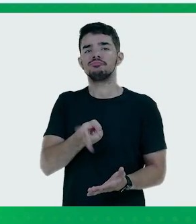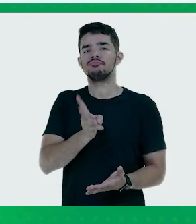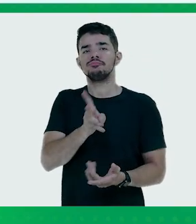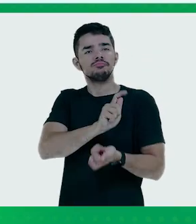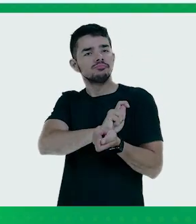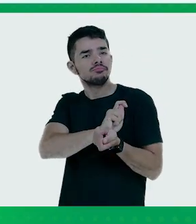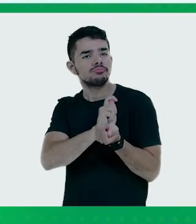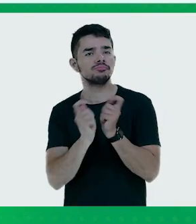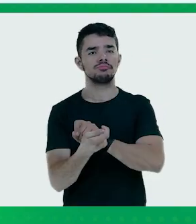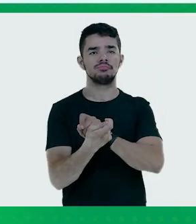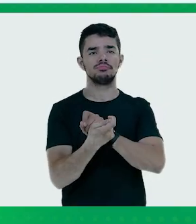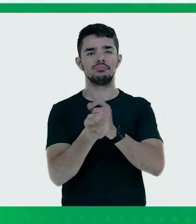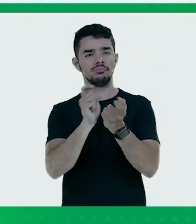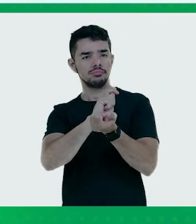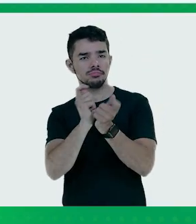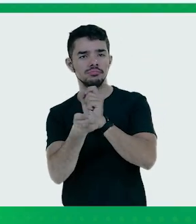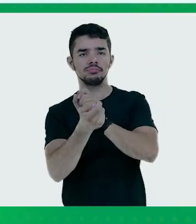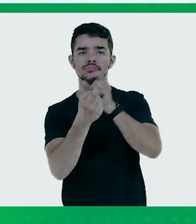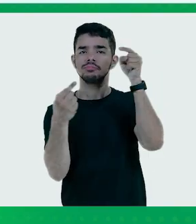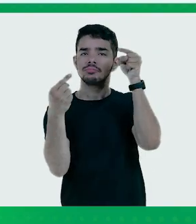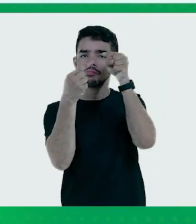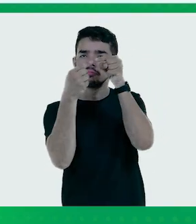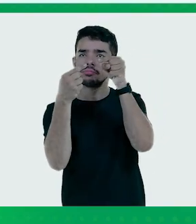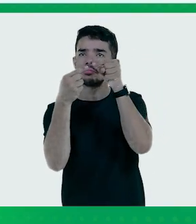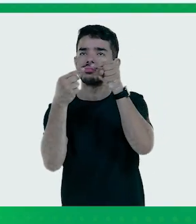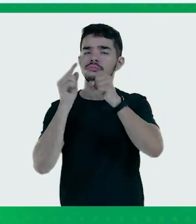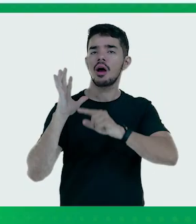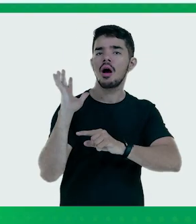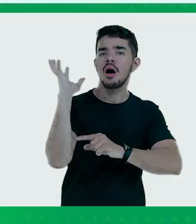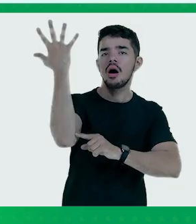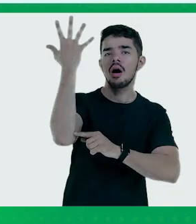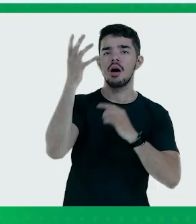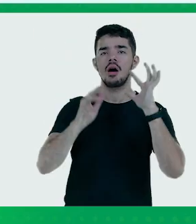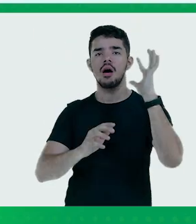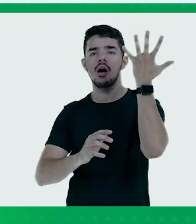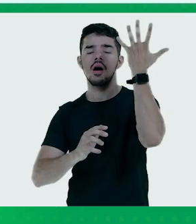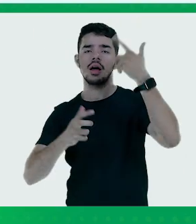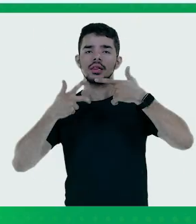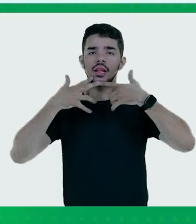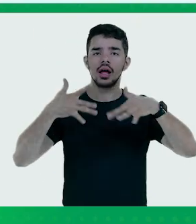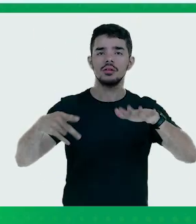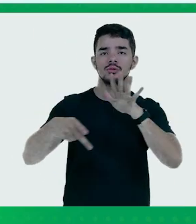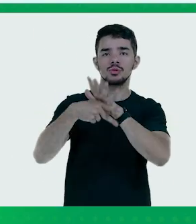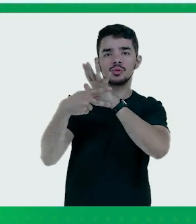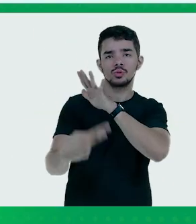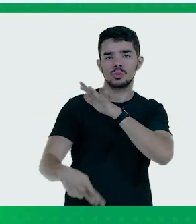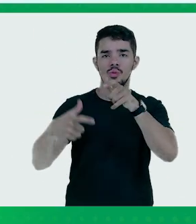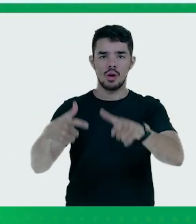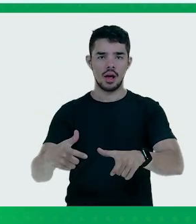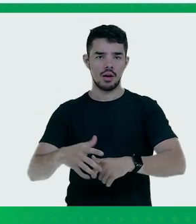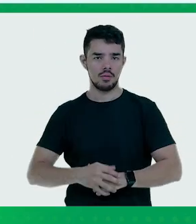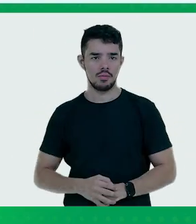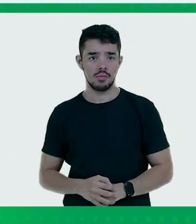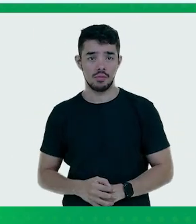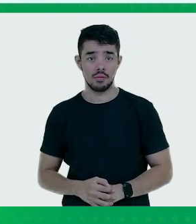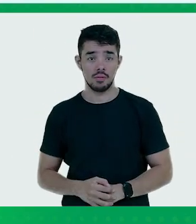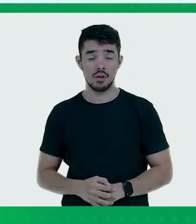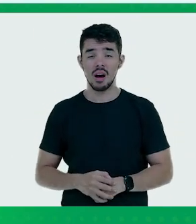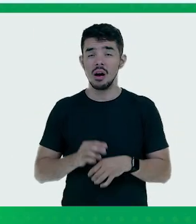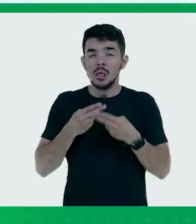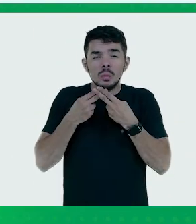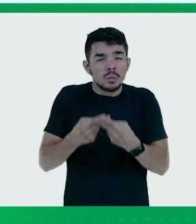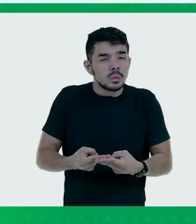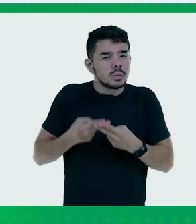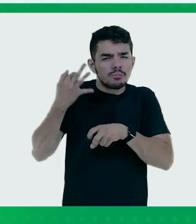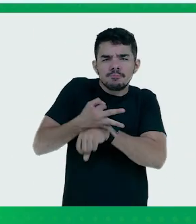permanentemente adaptado às condições naturais da região. Suporta os